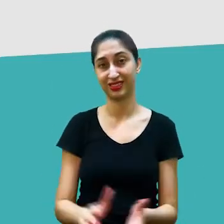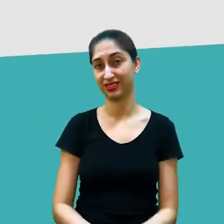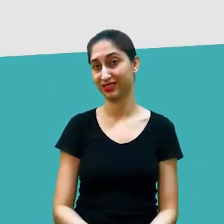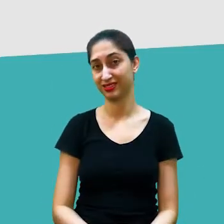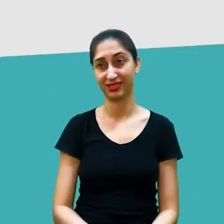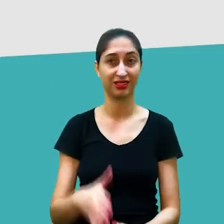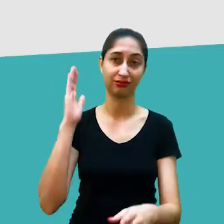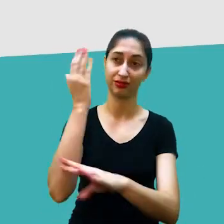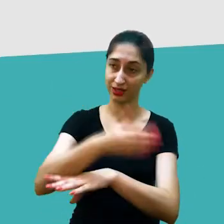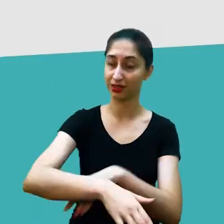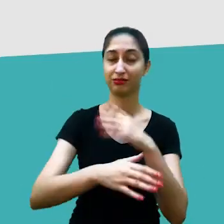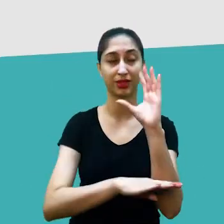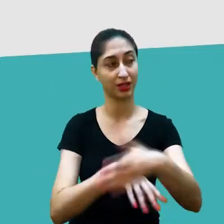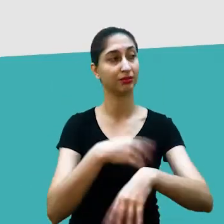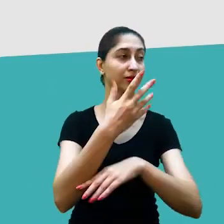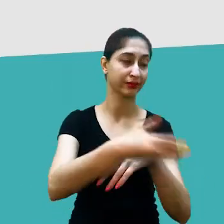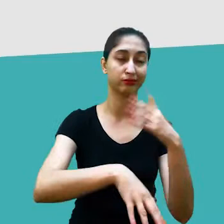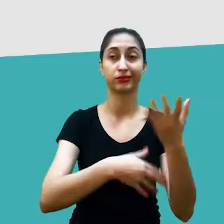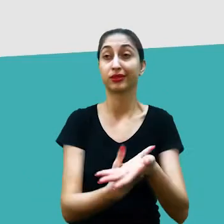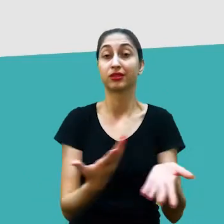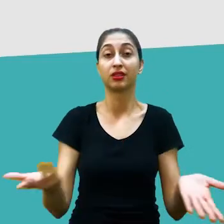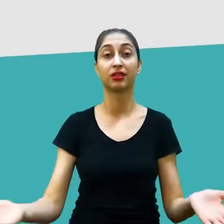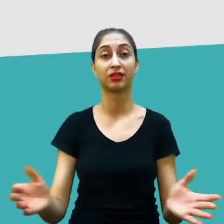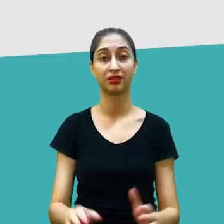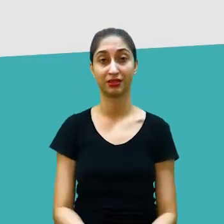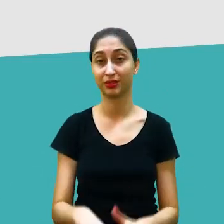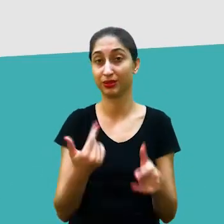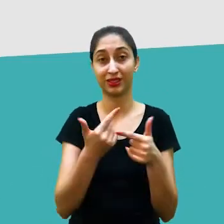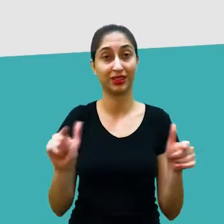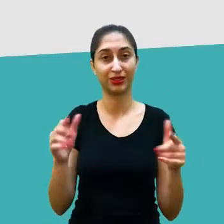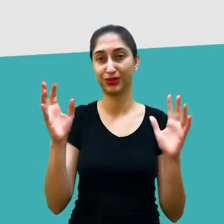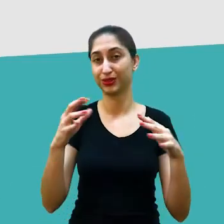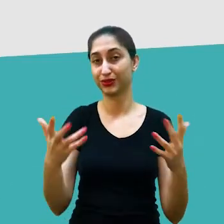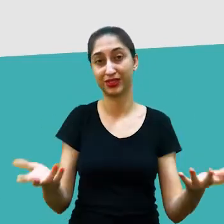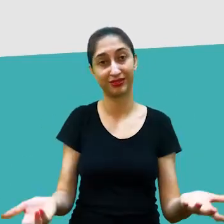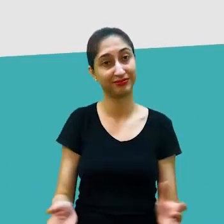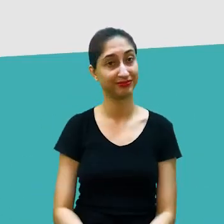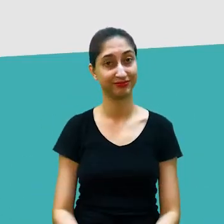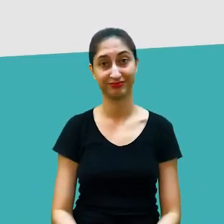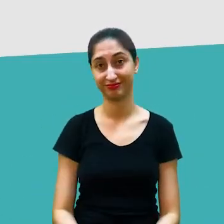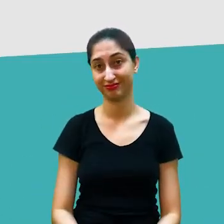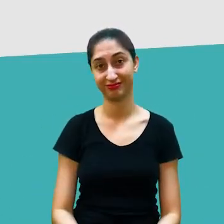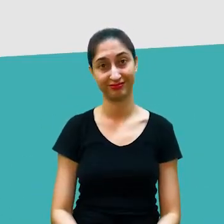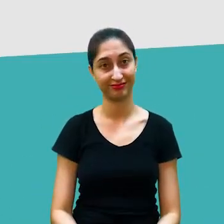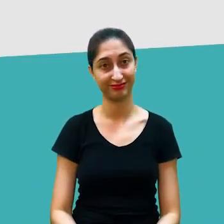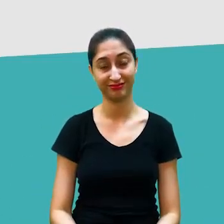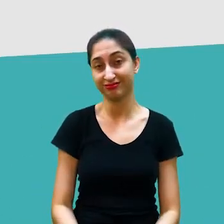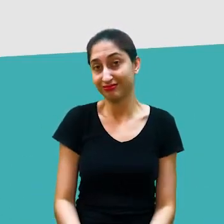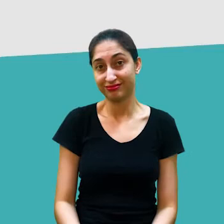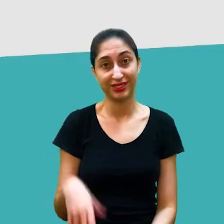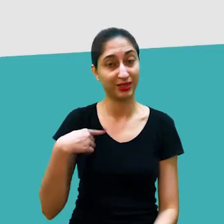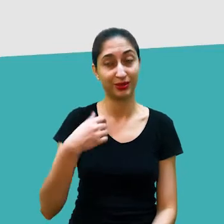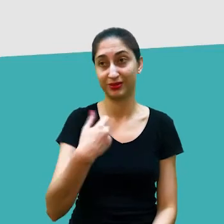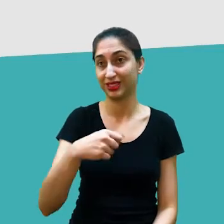havendo toda a evolução da natureza para se criar chuva. Então, não preciso falar mais nada, não